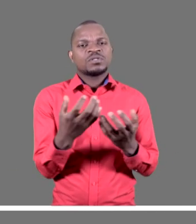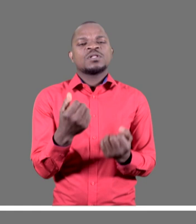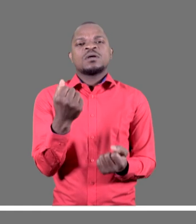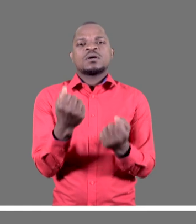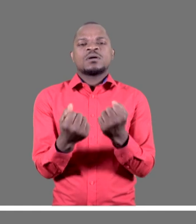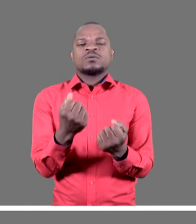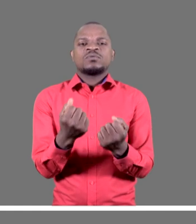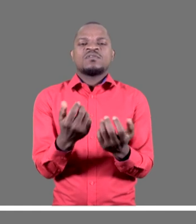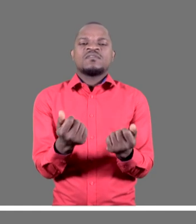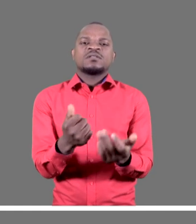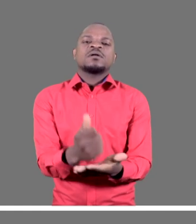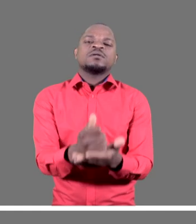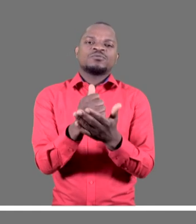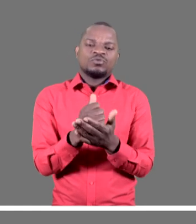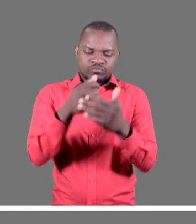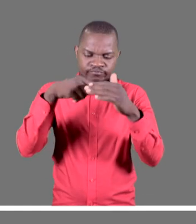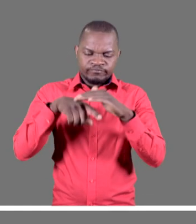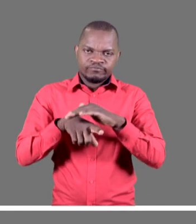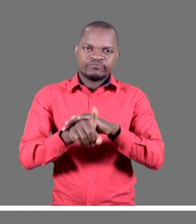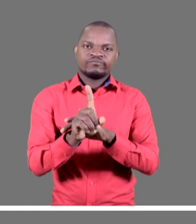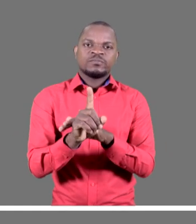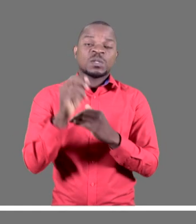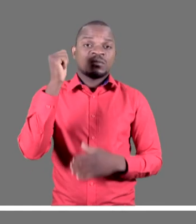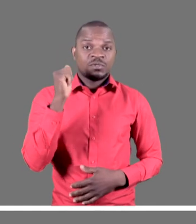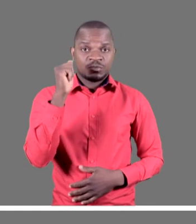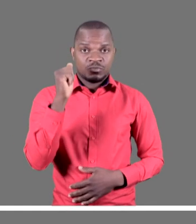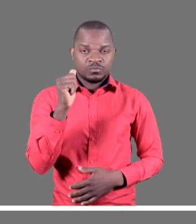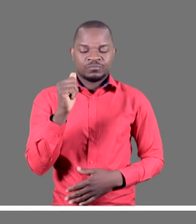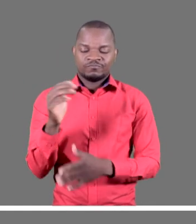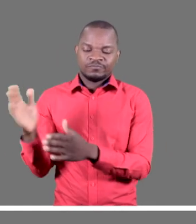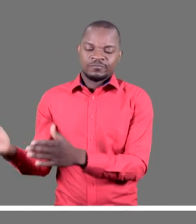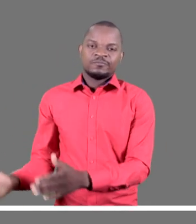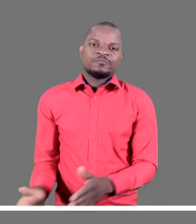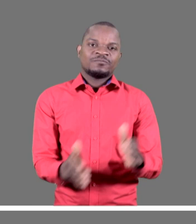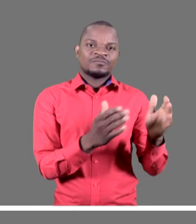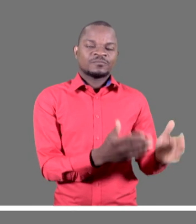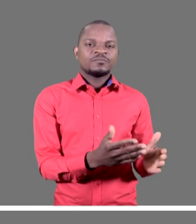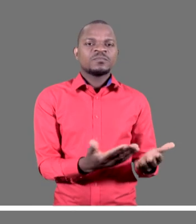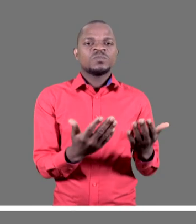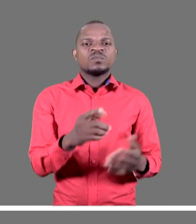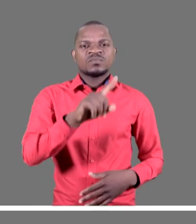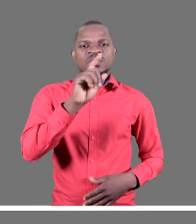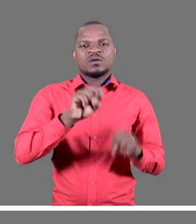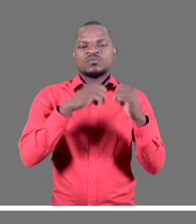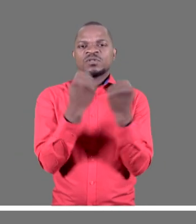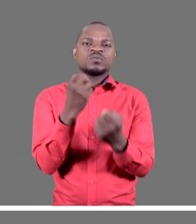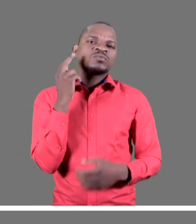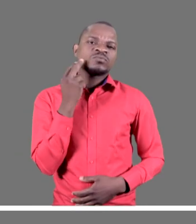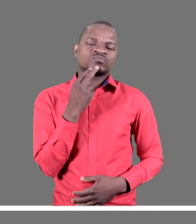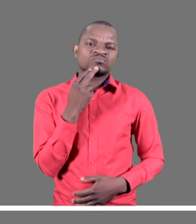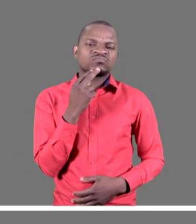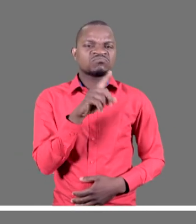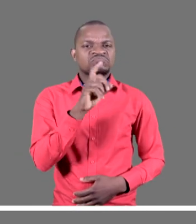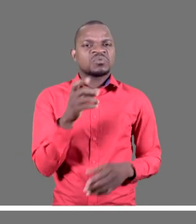precisar daquele suporte para poderem entrar, portanto, nos autocarros. Lígia Matimpe, em relação aos surdos, sente que as